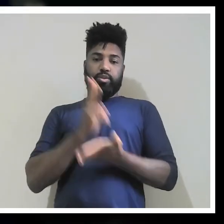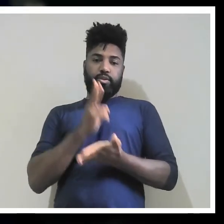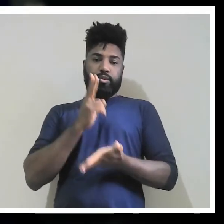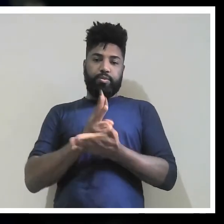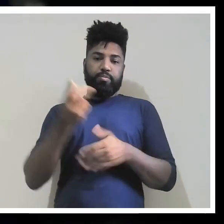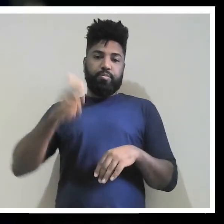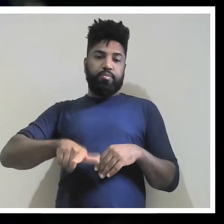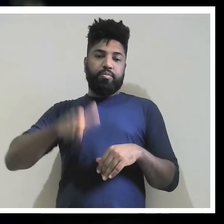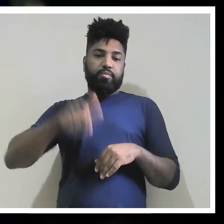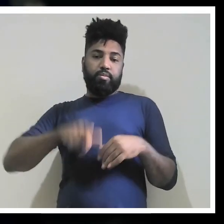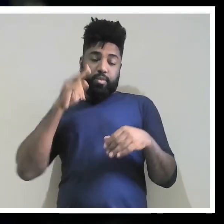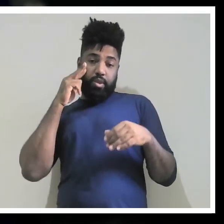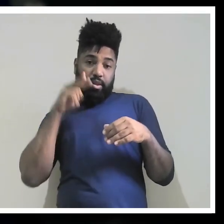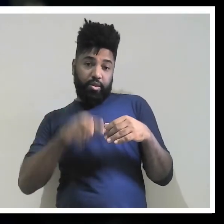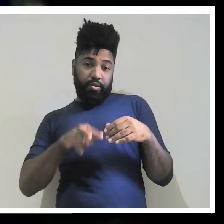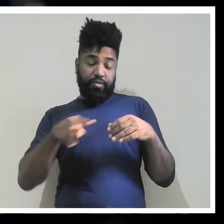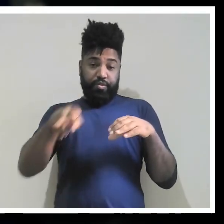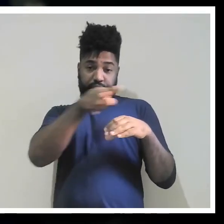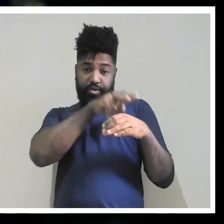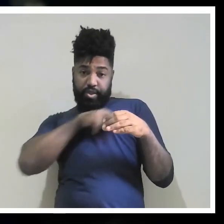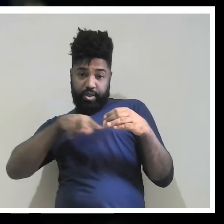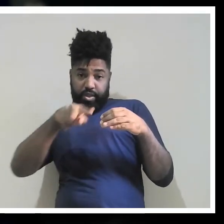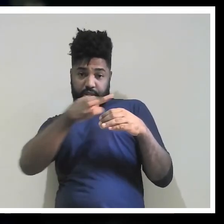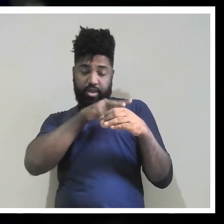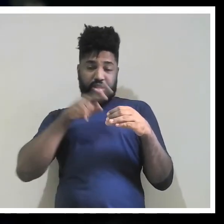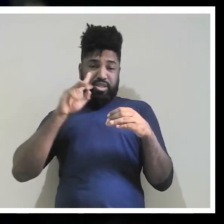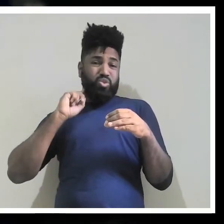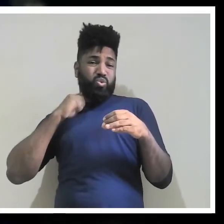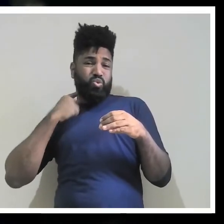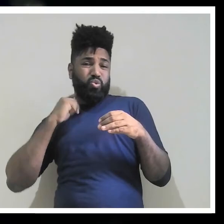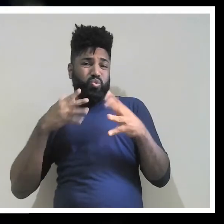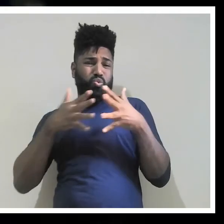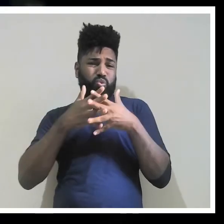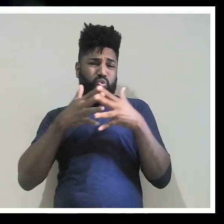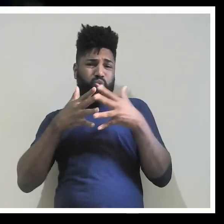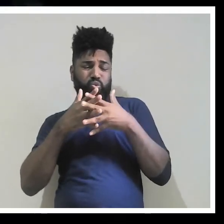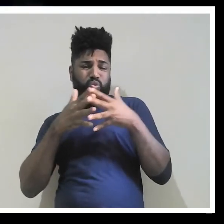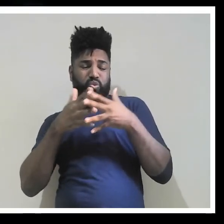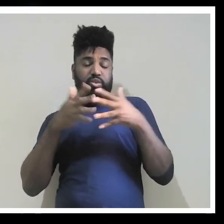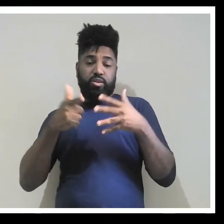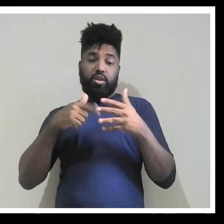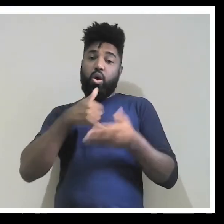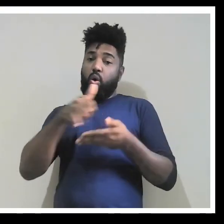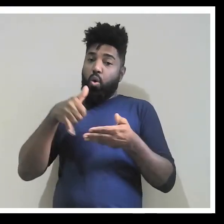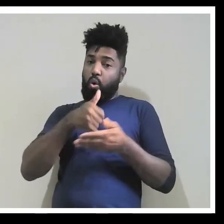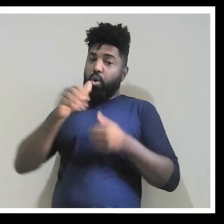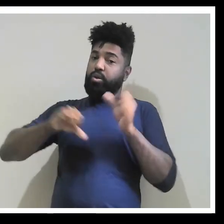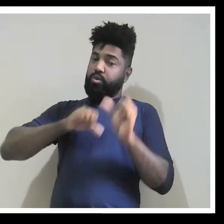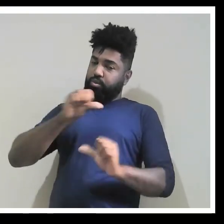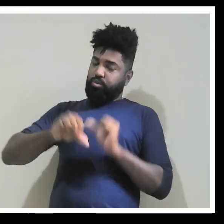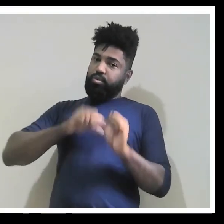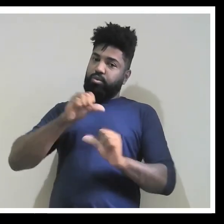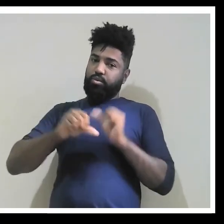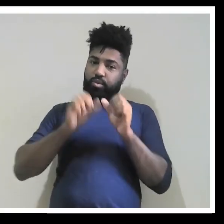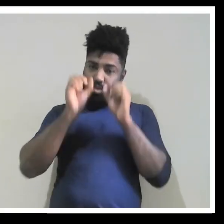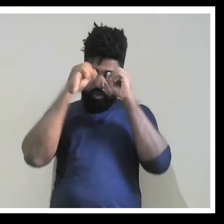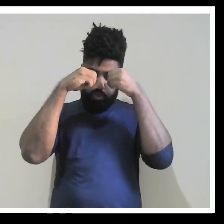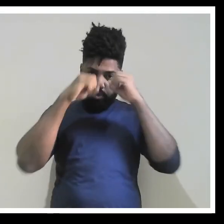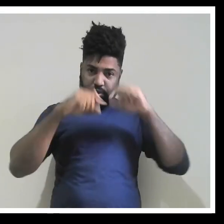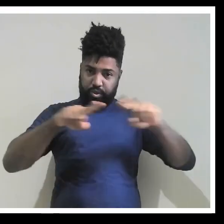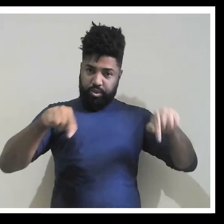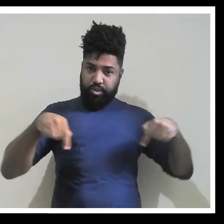está turvo ou com uma coloração escura, então é a hora de fazer a troca desse óleo. Então, em um laboratório, o ideal é substituir